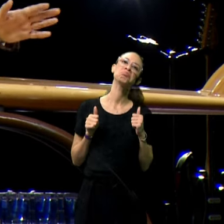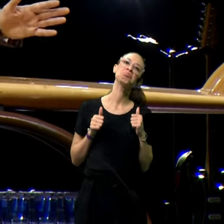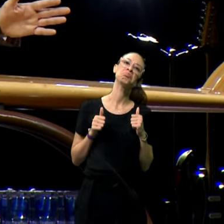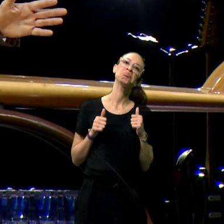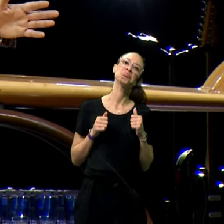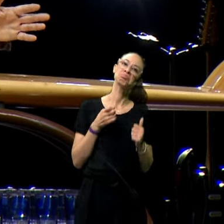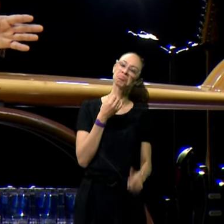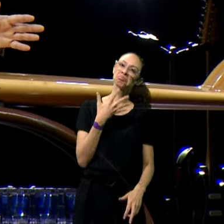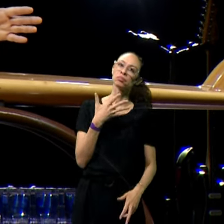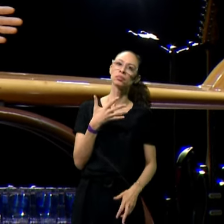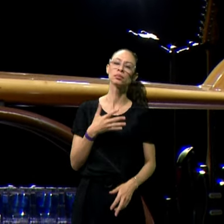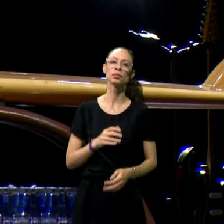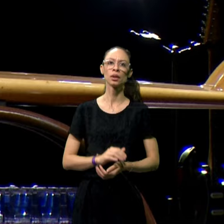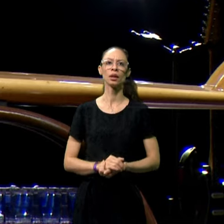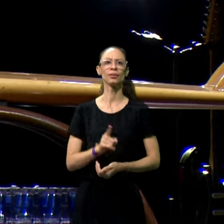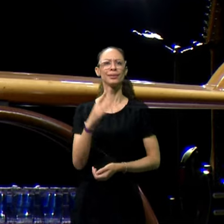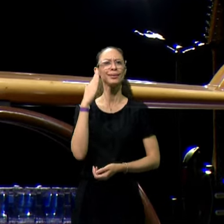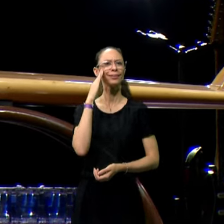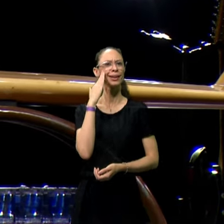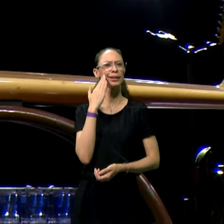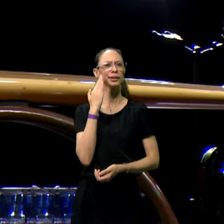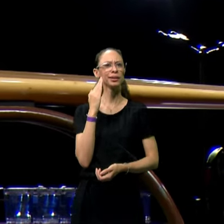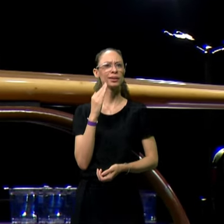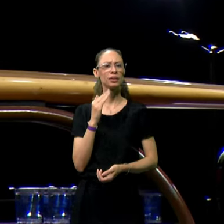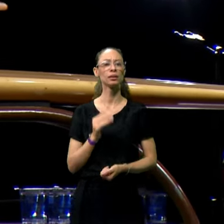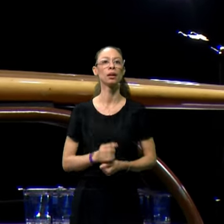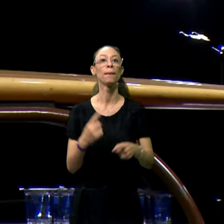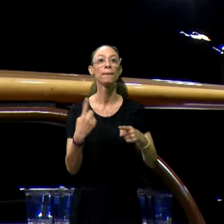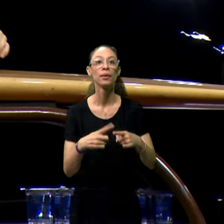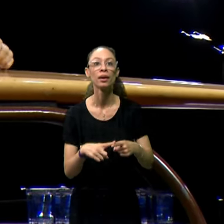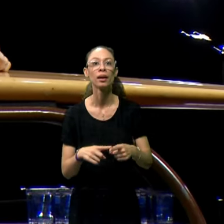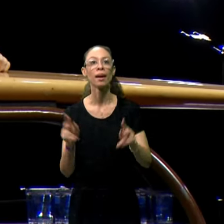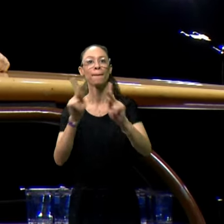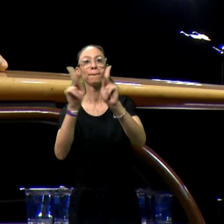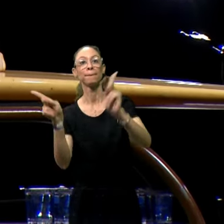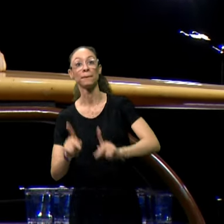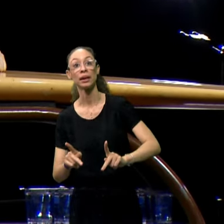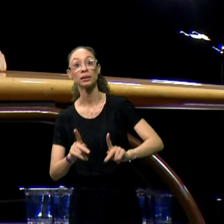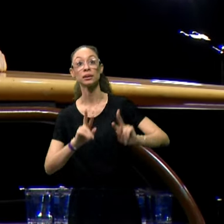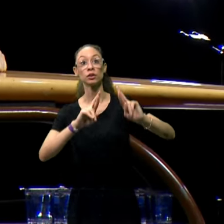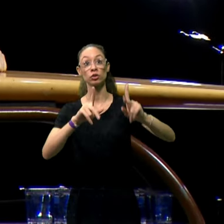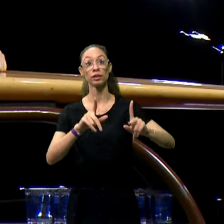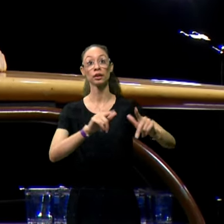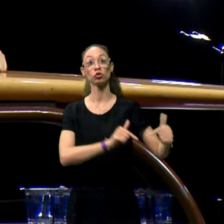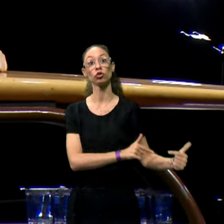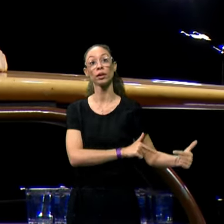Eu não sei se você entende, mas há uma grande diferença entre paz e guerra.